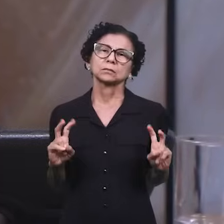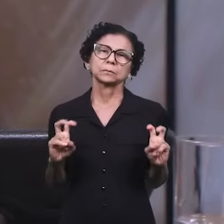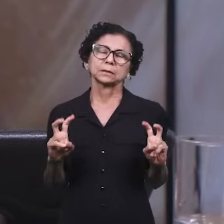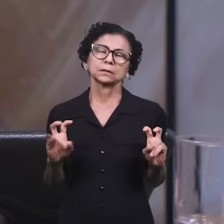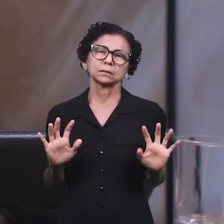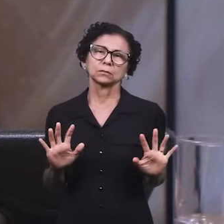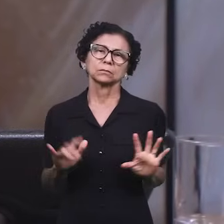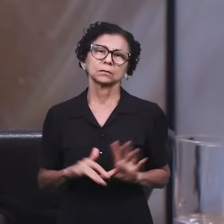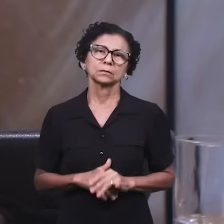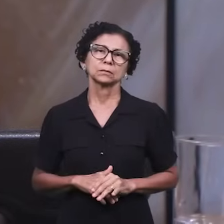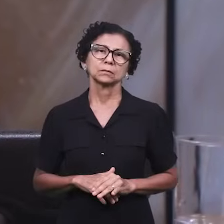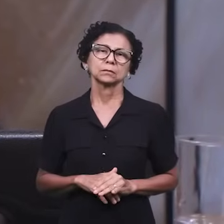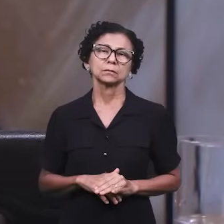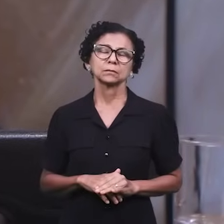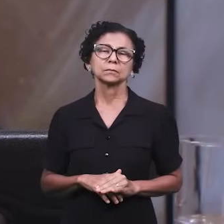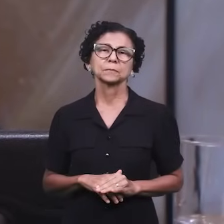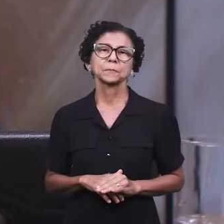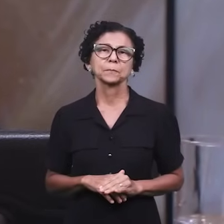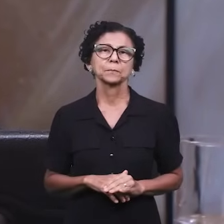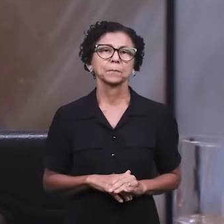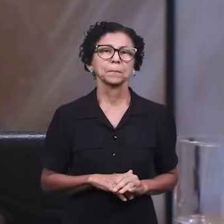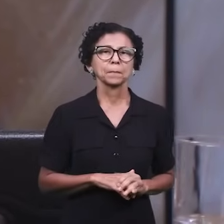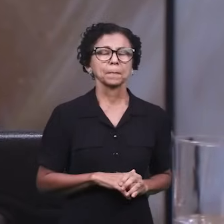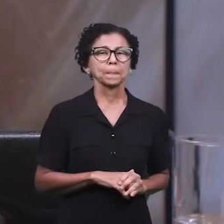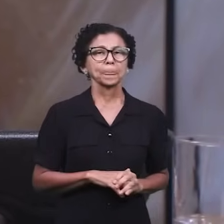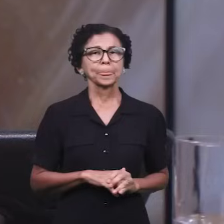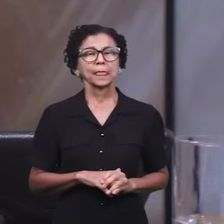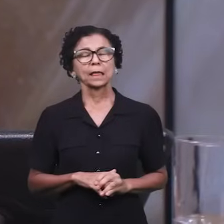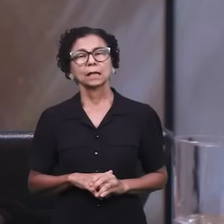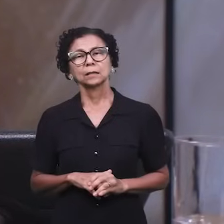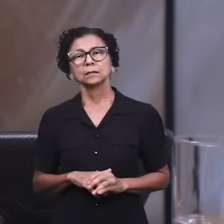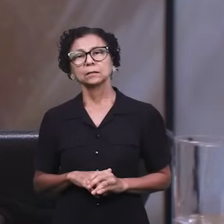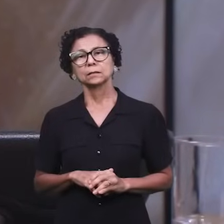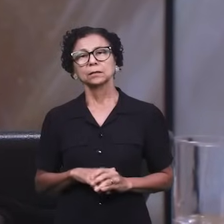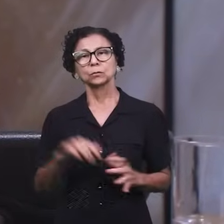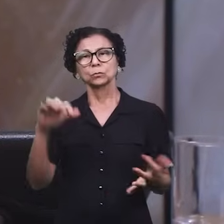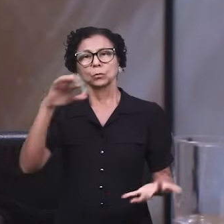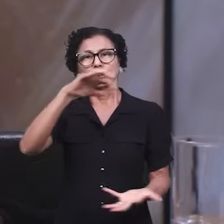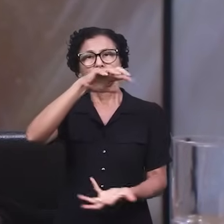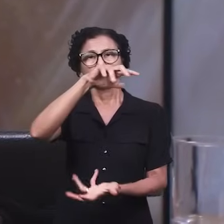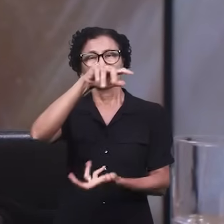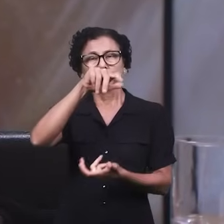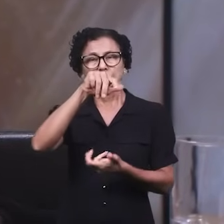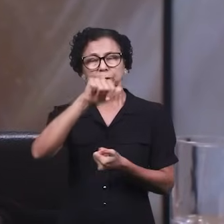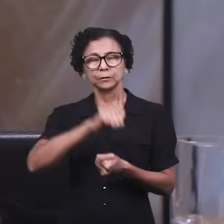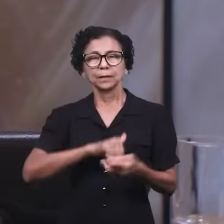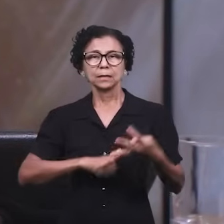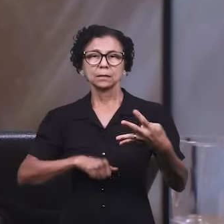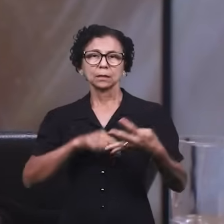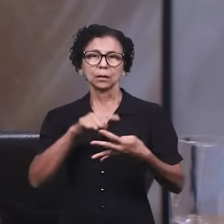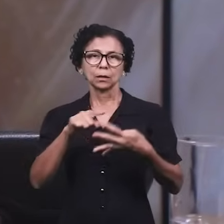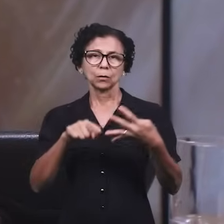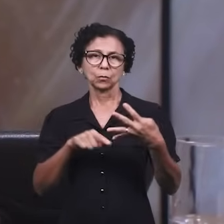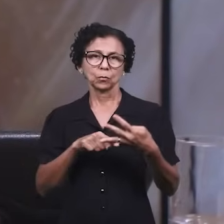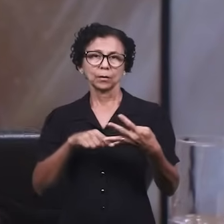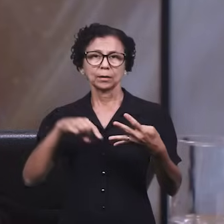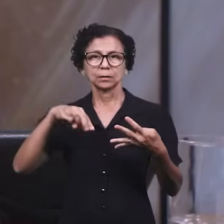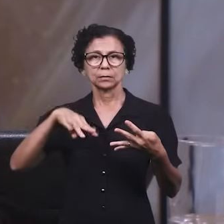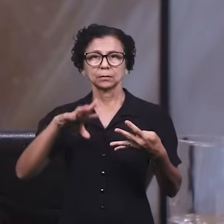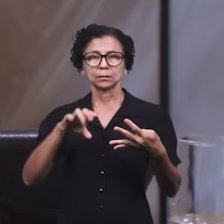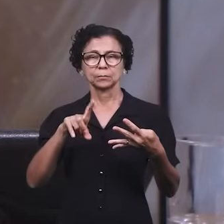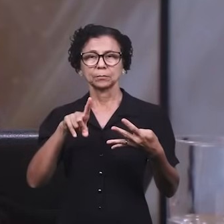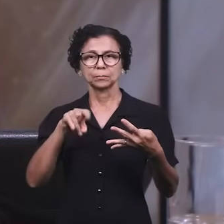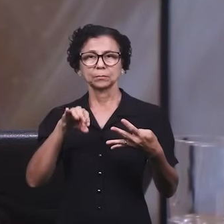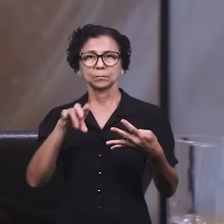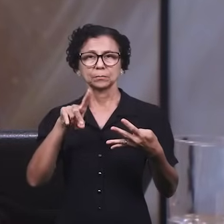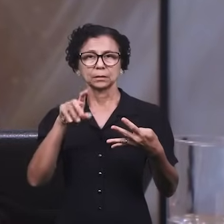apenas para fins didáticos, porque, como todos conhecem, as quatro medidas do universo, da obra criadora, todo mundo conhece,